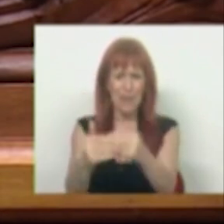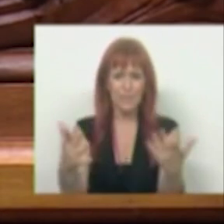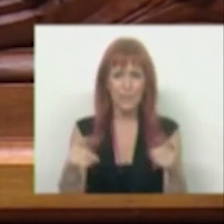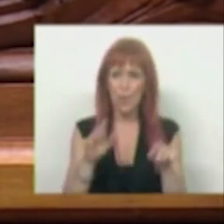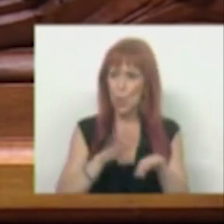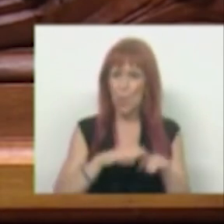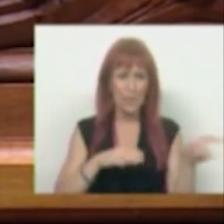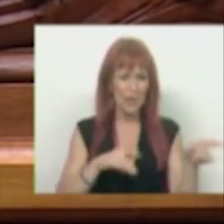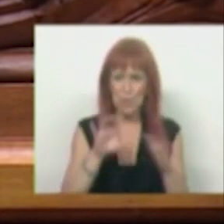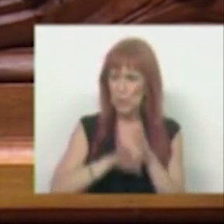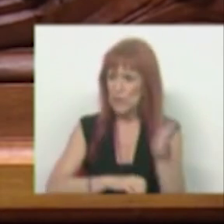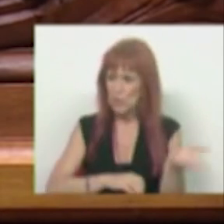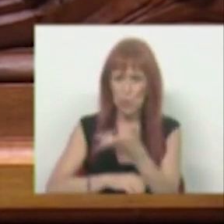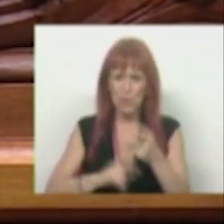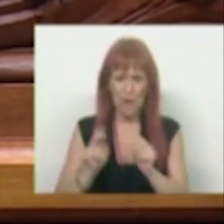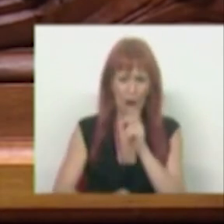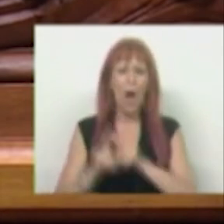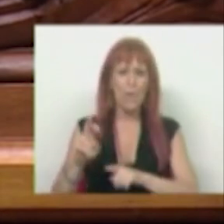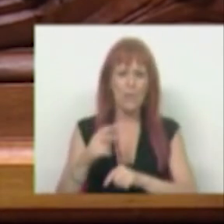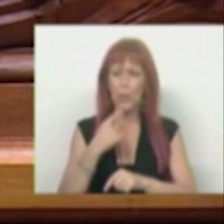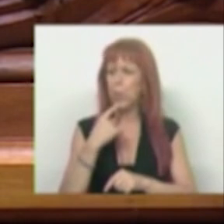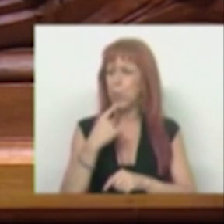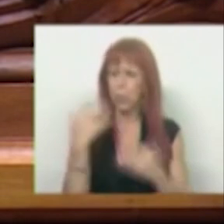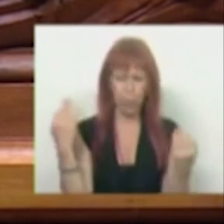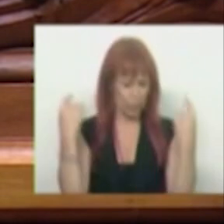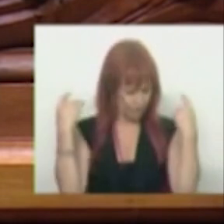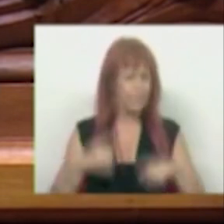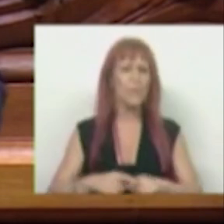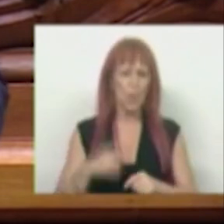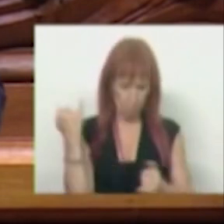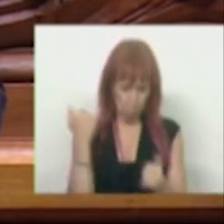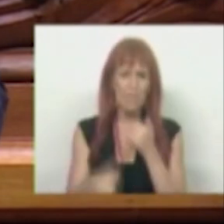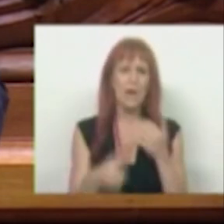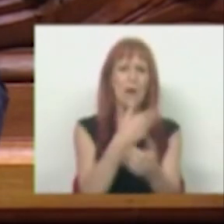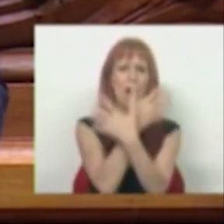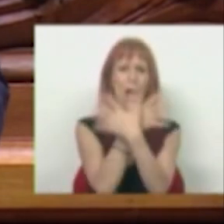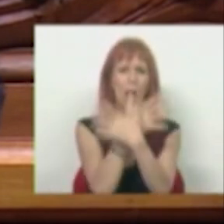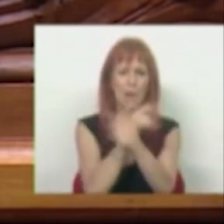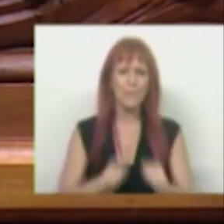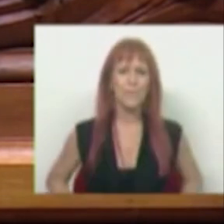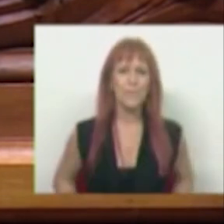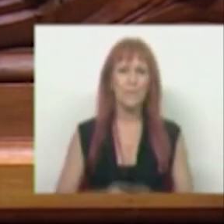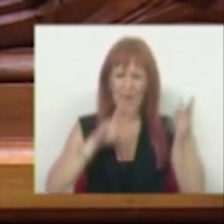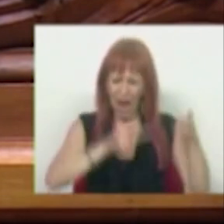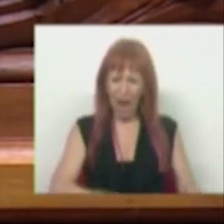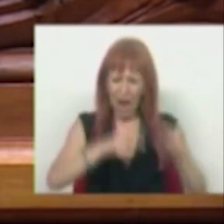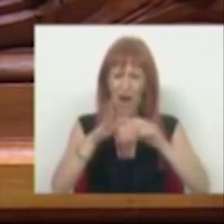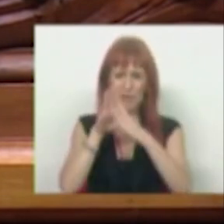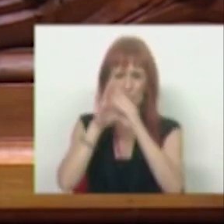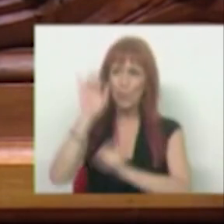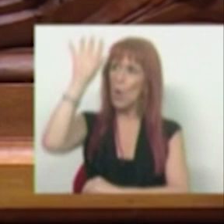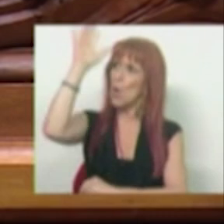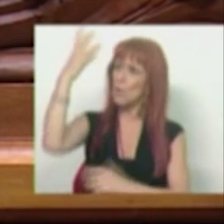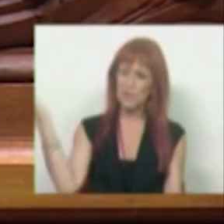Com estas condições, aumenta exponencialmente o perigo de incêndio. A alteração do padrão